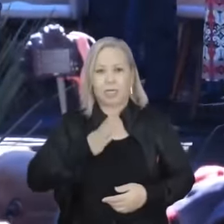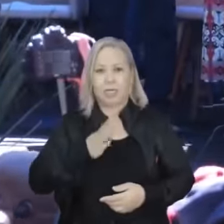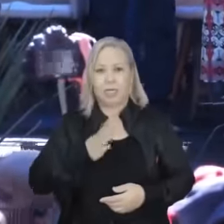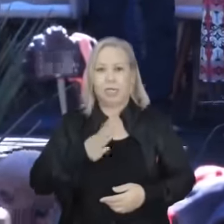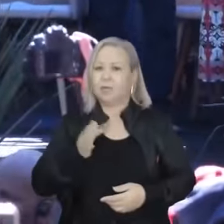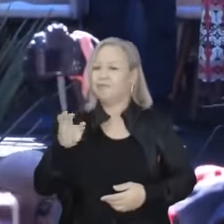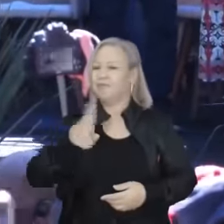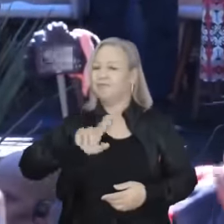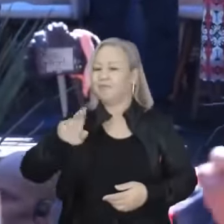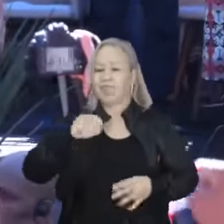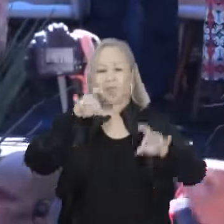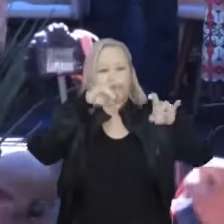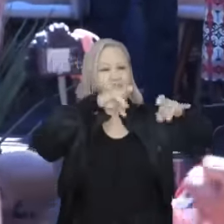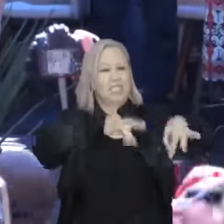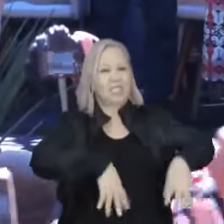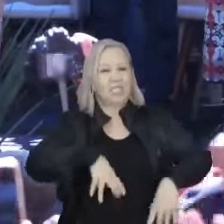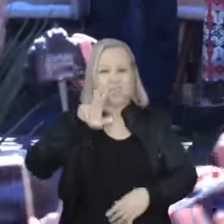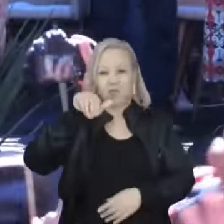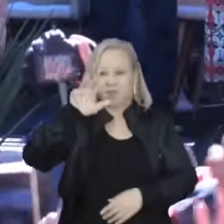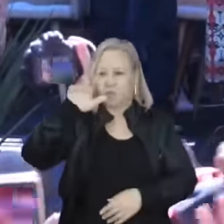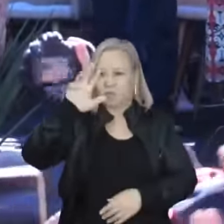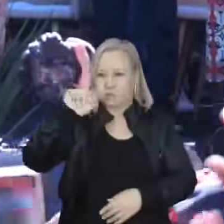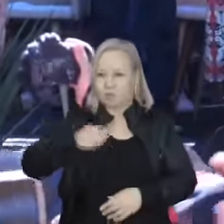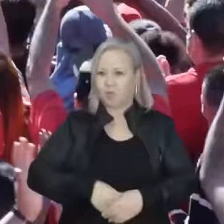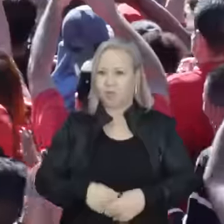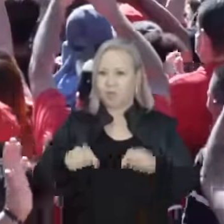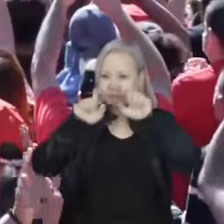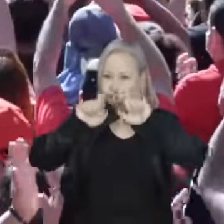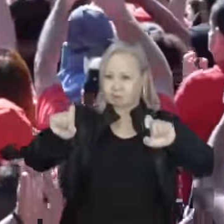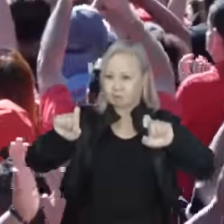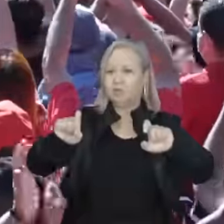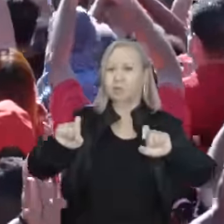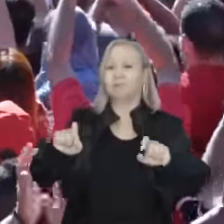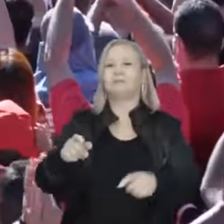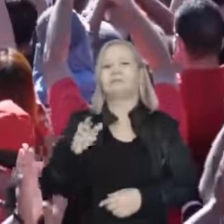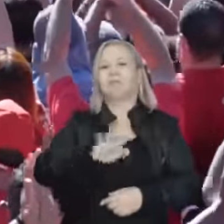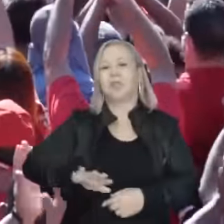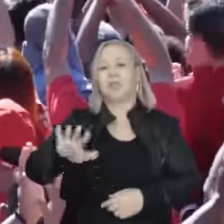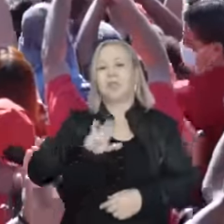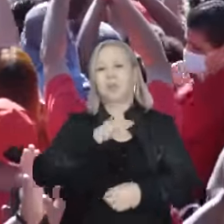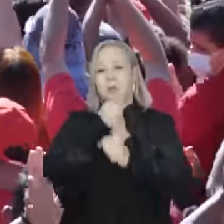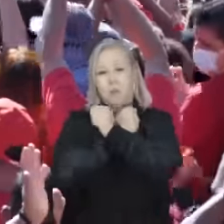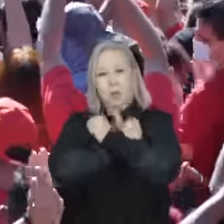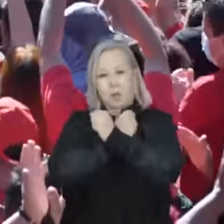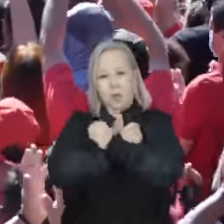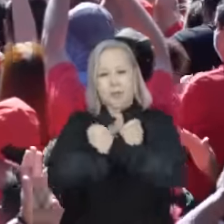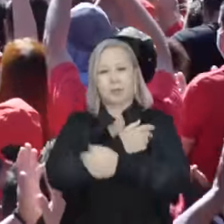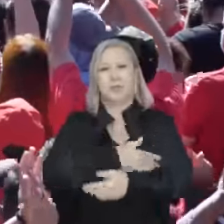nunca. É esse o nosso lema. Um abraço. Um abraço,